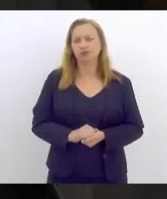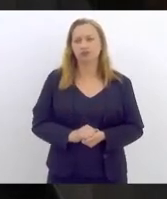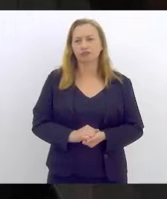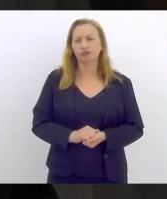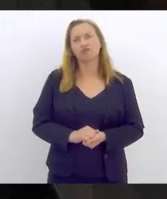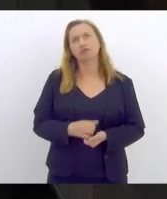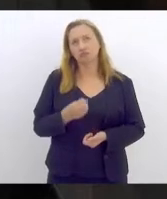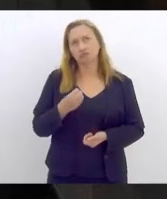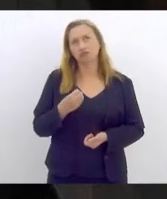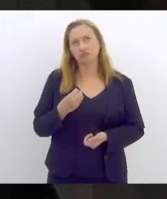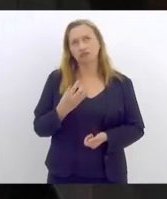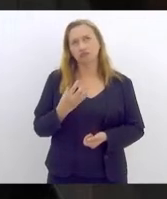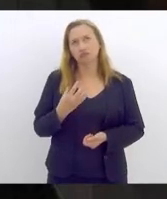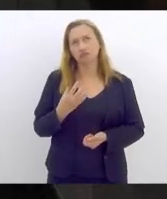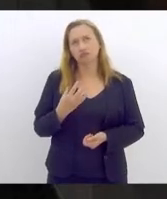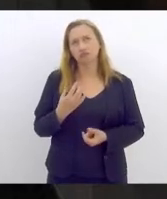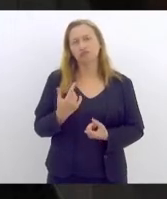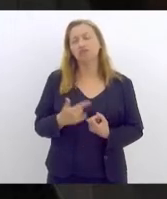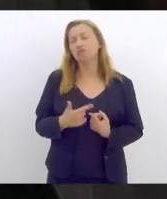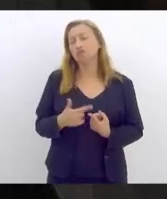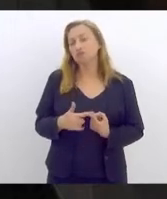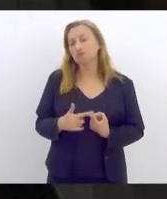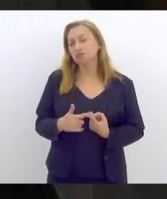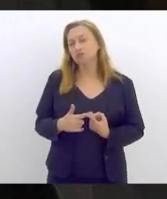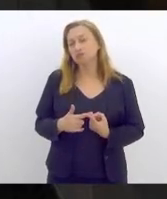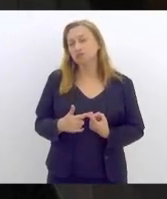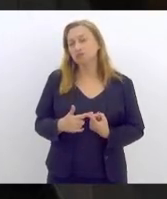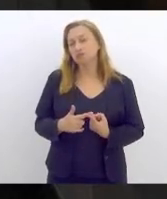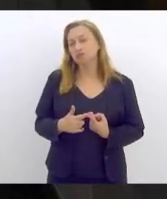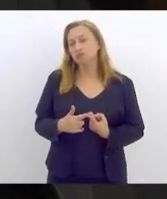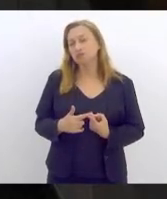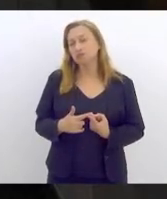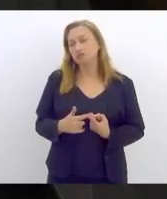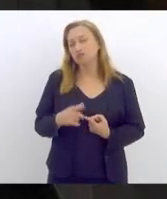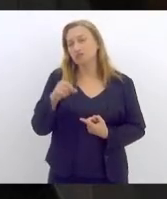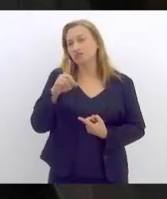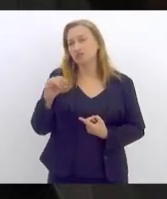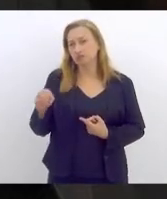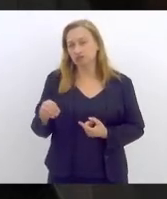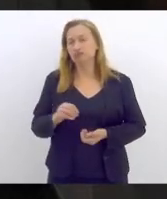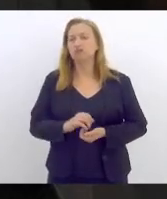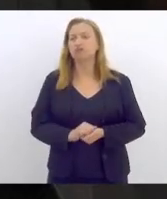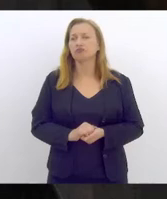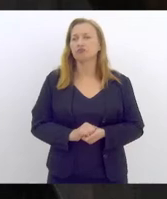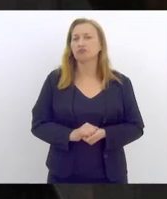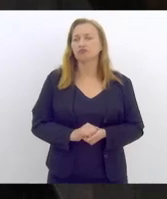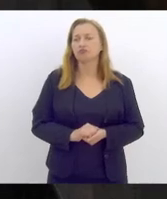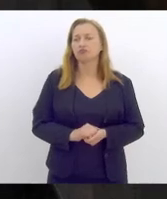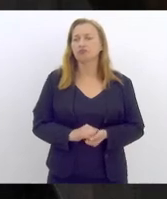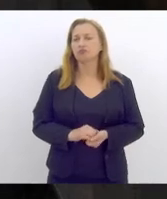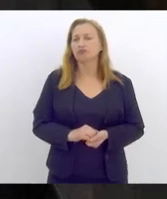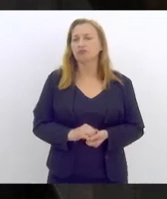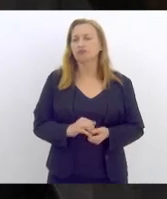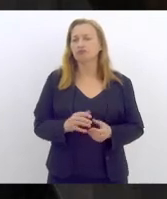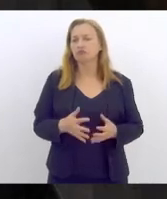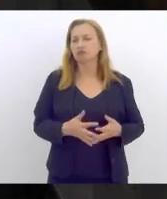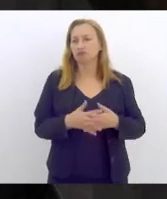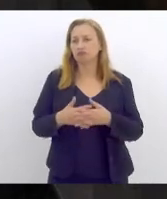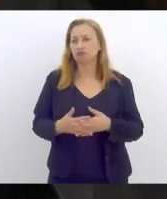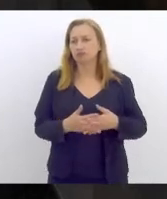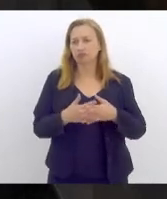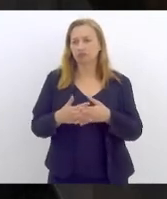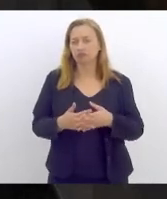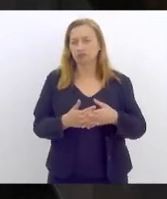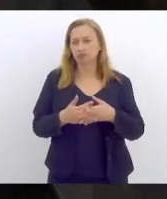essencial E por que que diz é bem essencial porque no Diesel Você faz o transporte de carga por